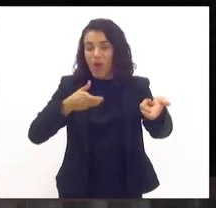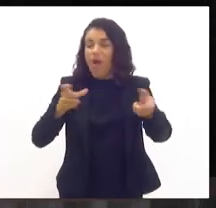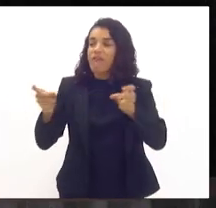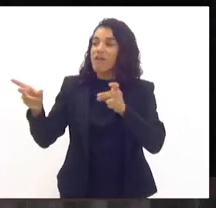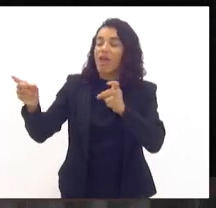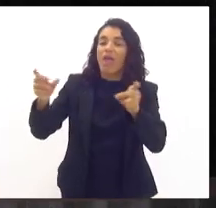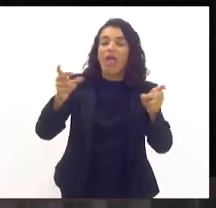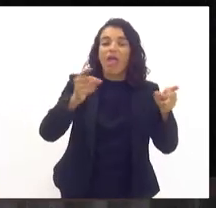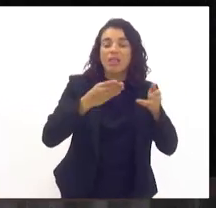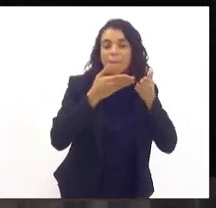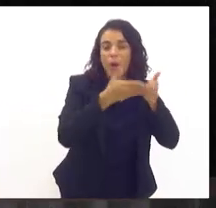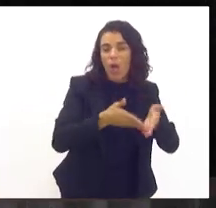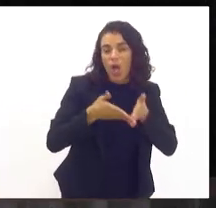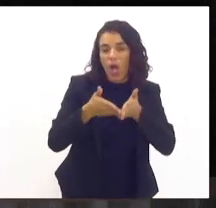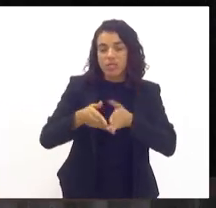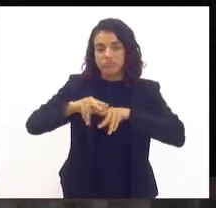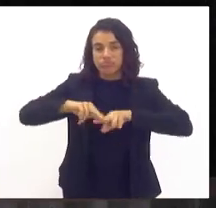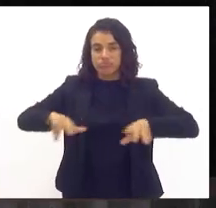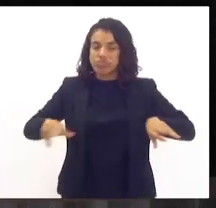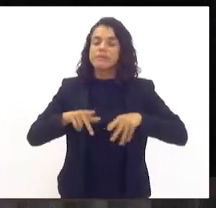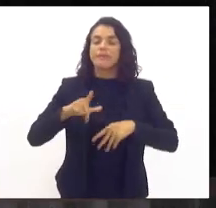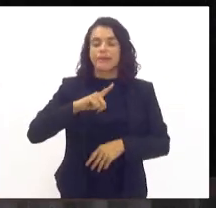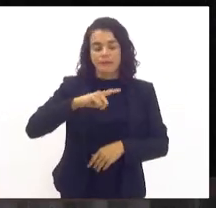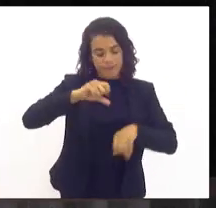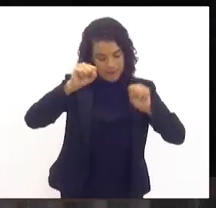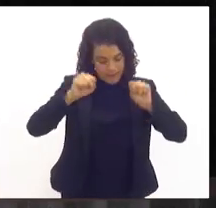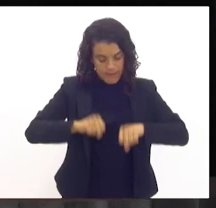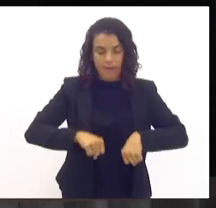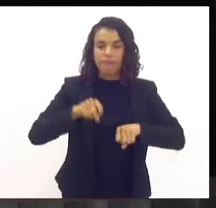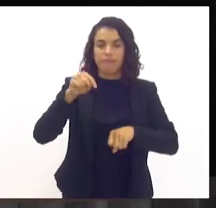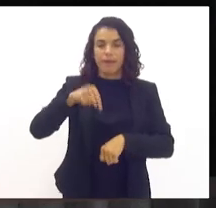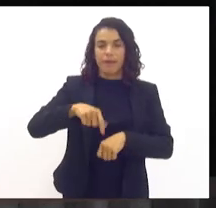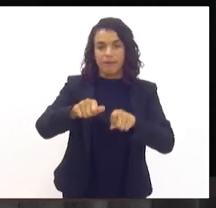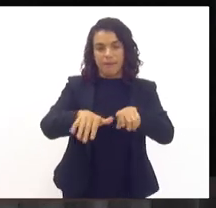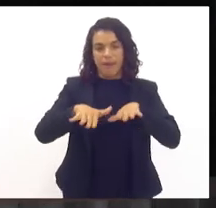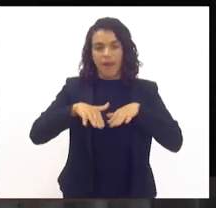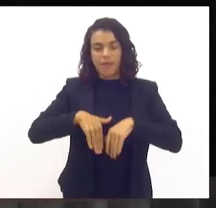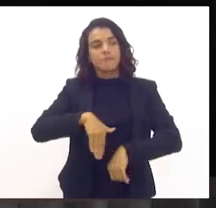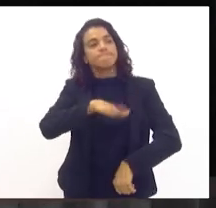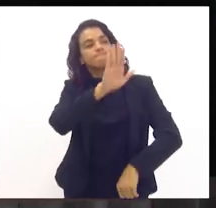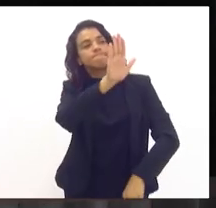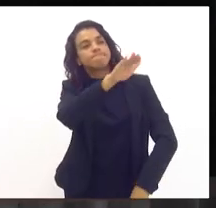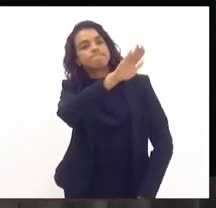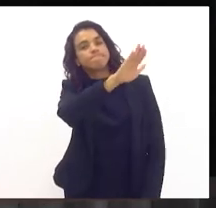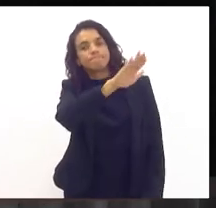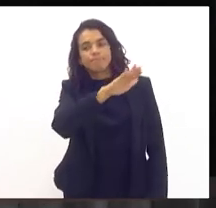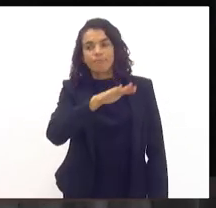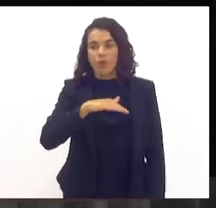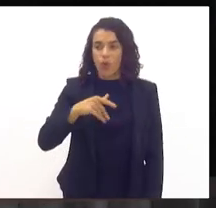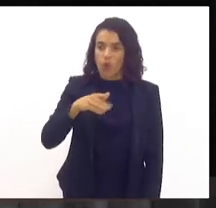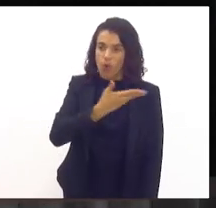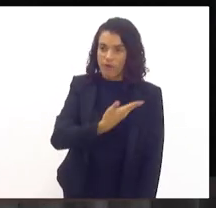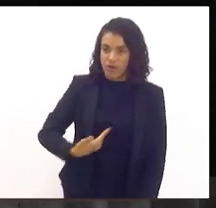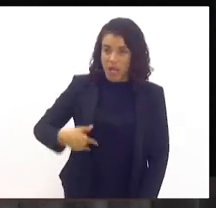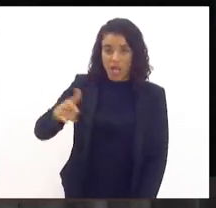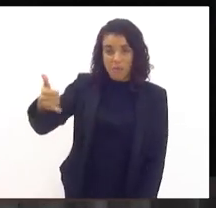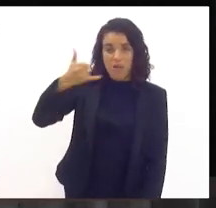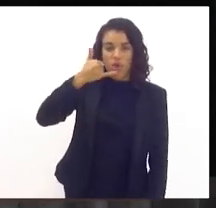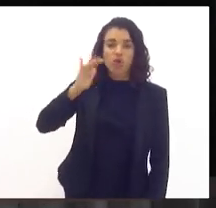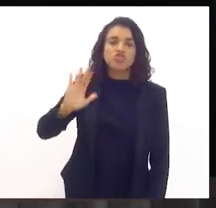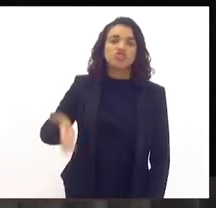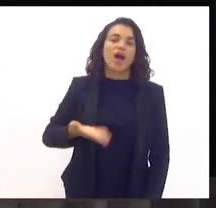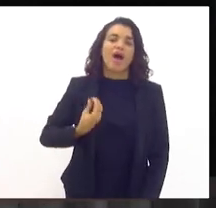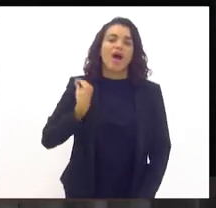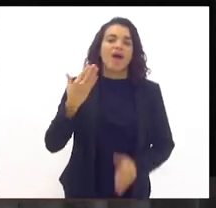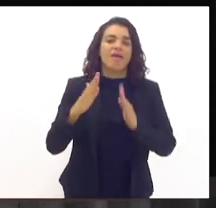lugar. Então, nós temos que, sim, aqui nessa casa, cobrar do governador. Ele me ligou, mas eu já estava em